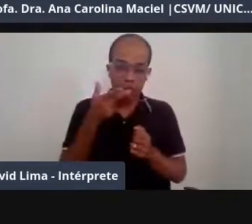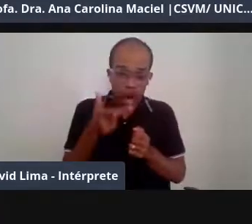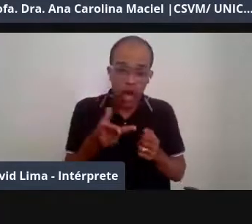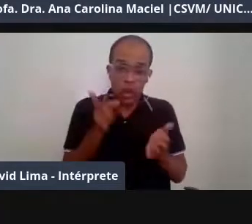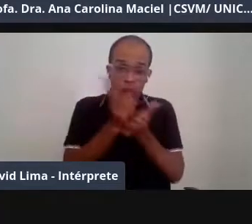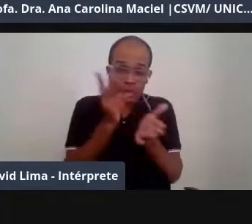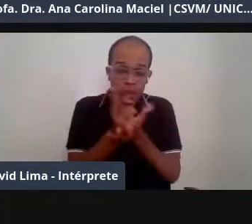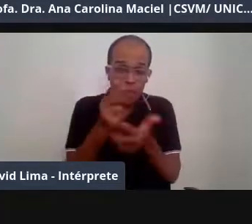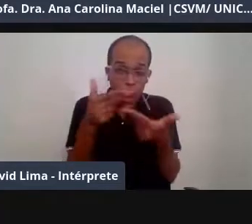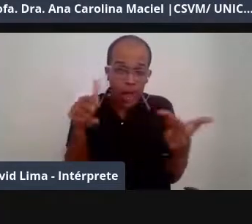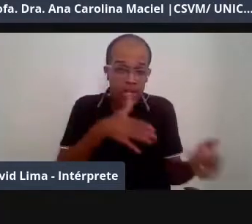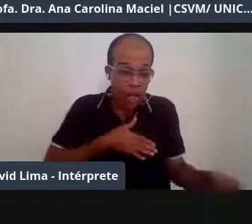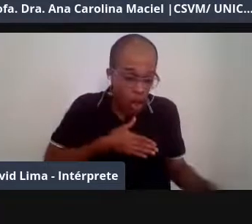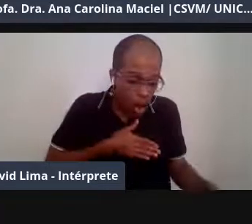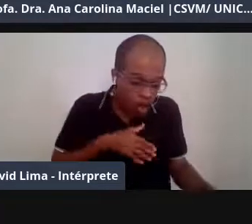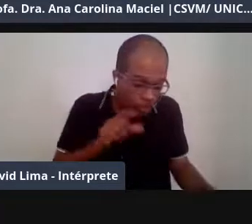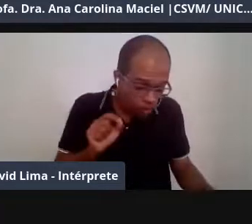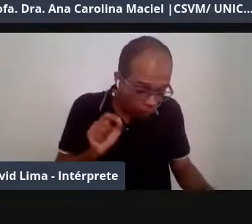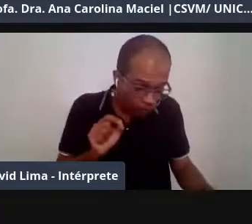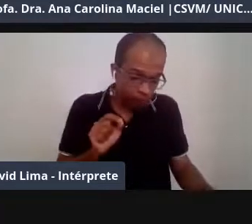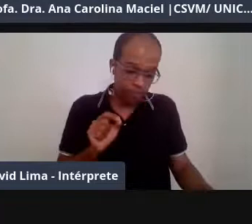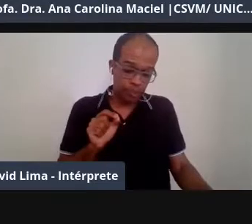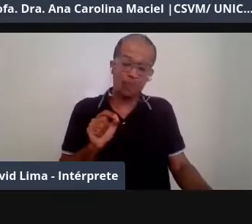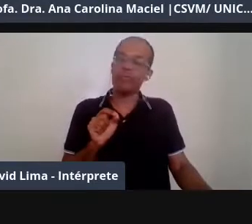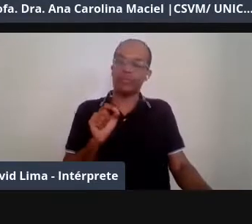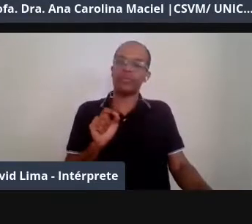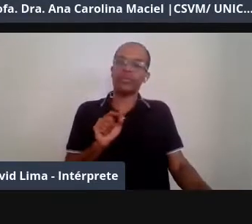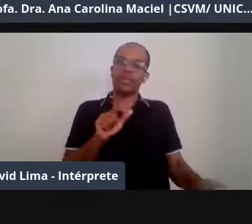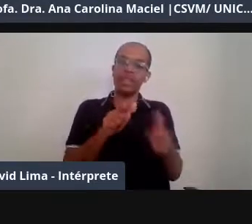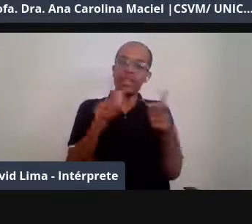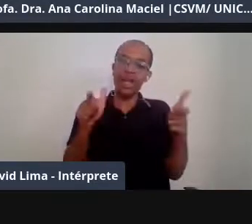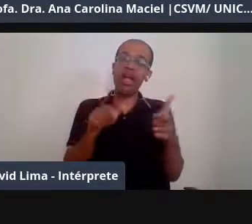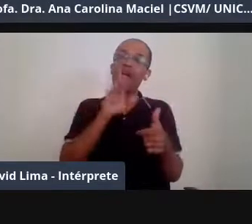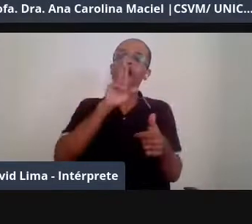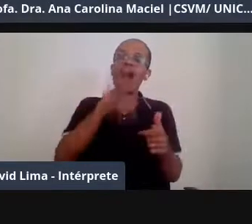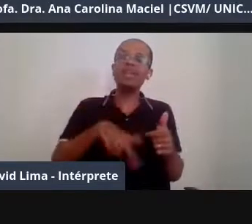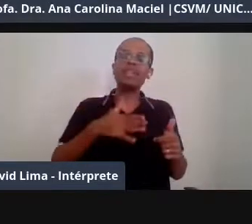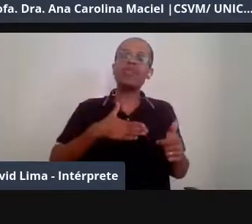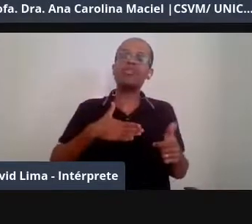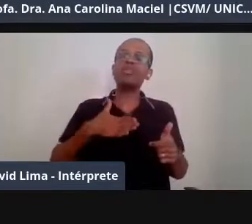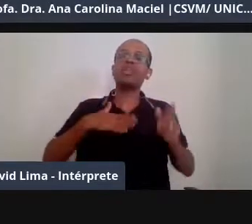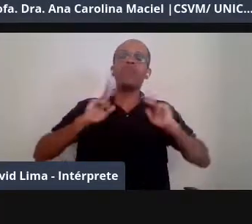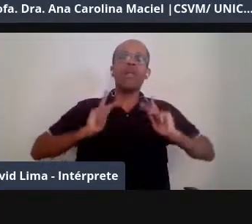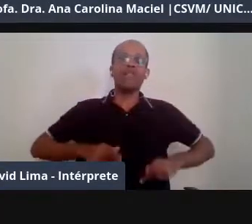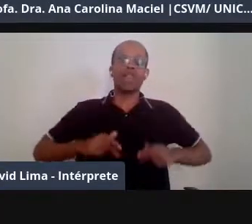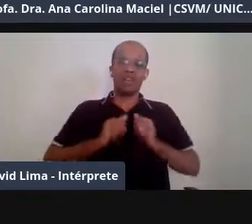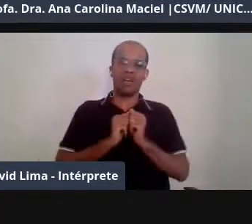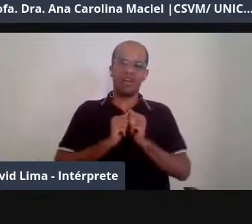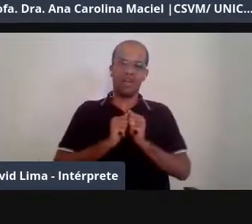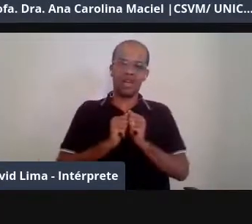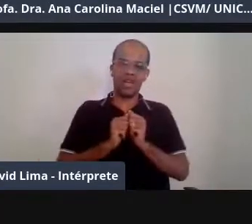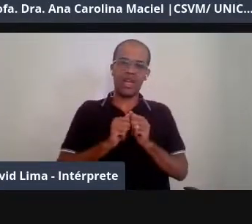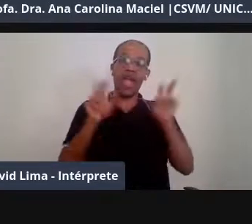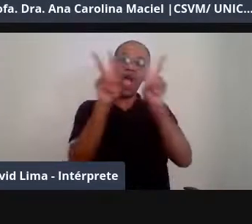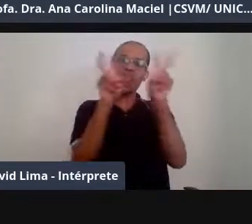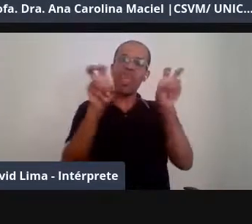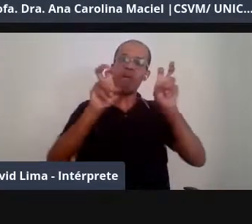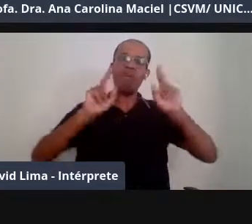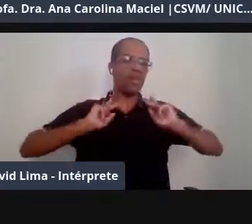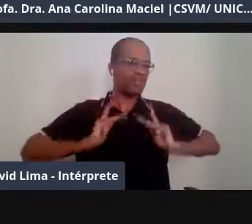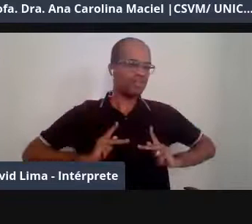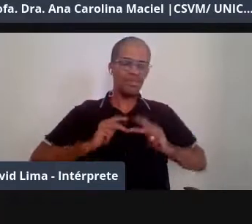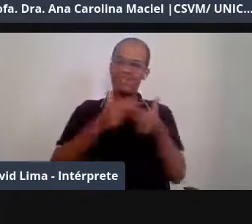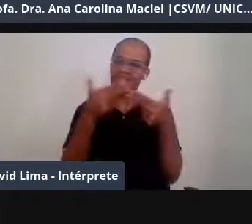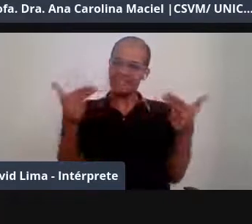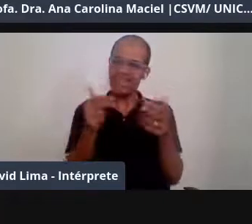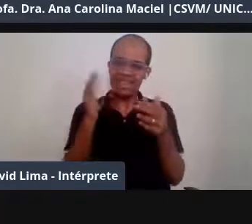gosto, que as grandes causas humanitárias são a razão da minha vida. Acho que a razão das nossas vidas, né? Isso é a razão, senão